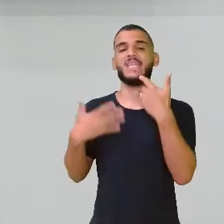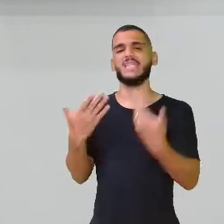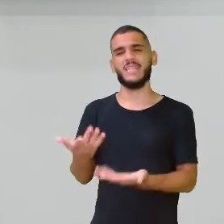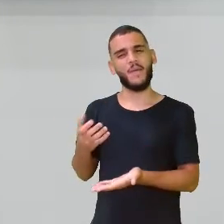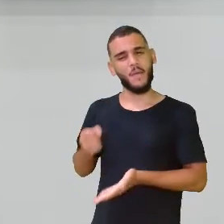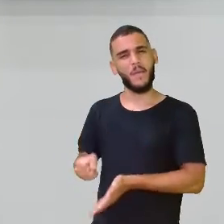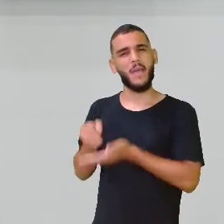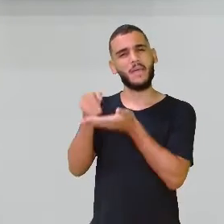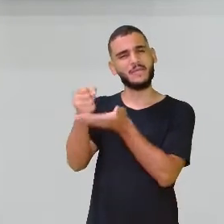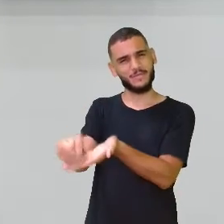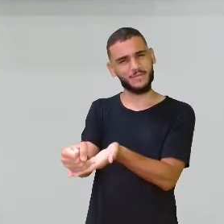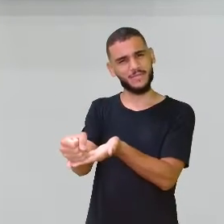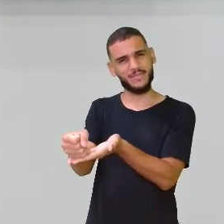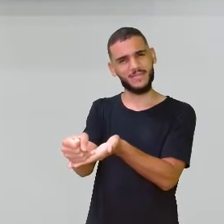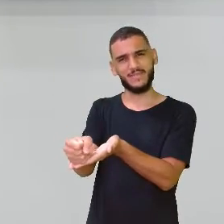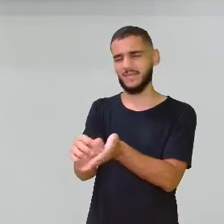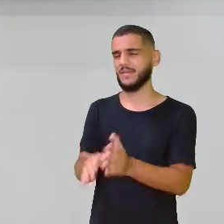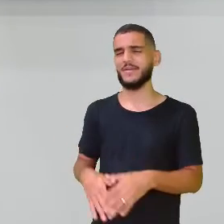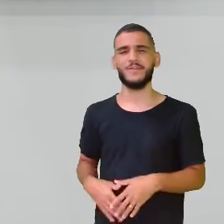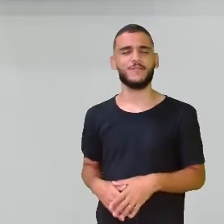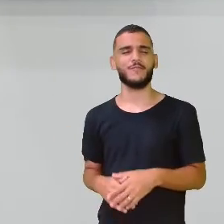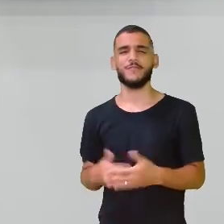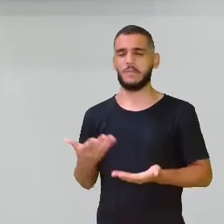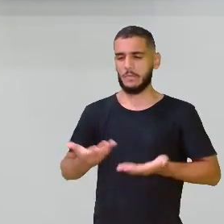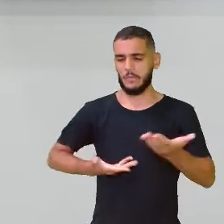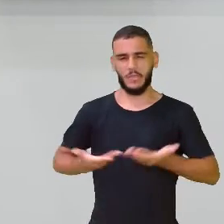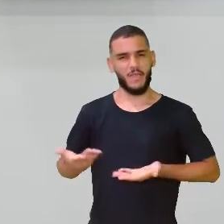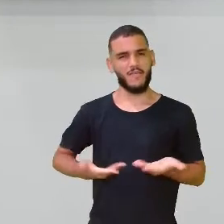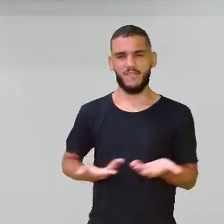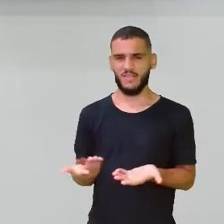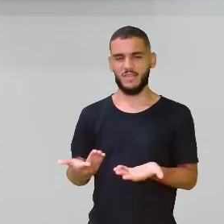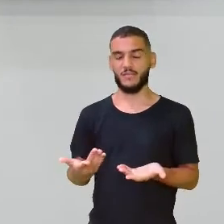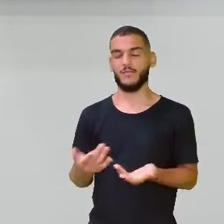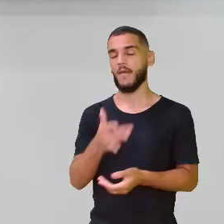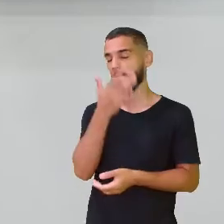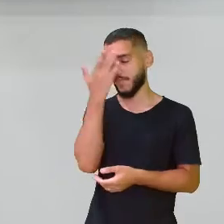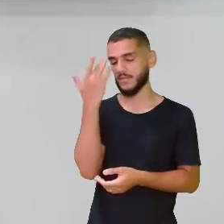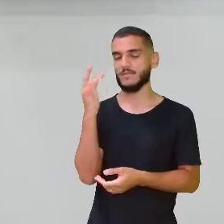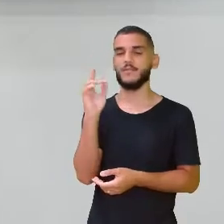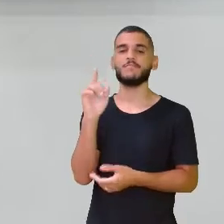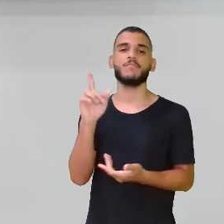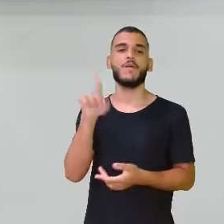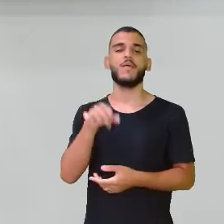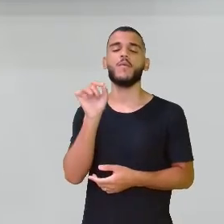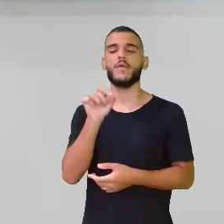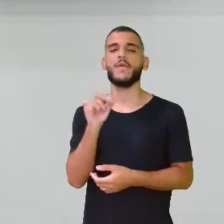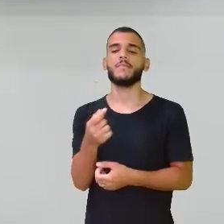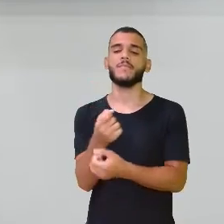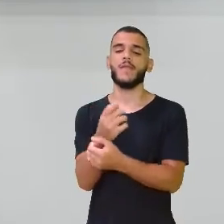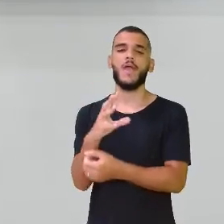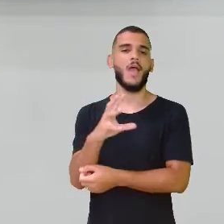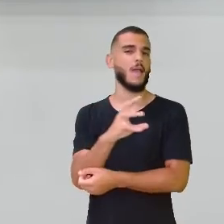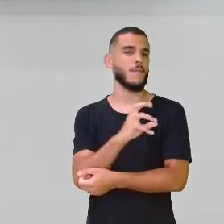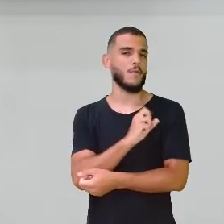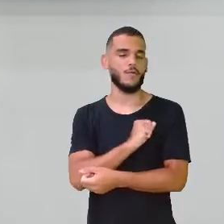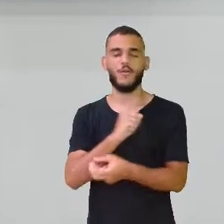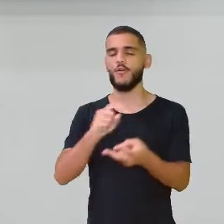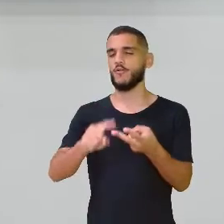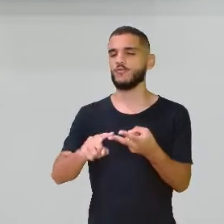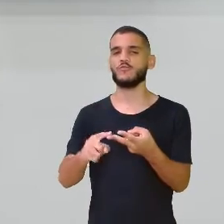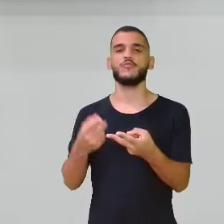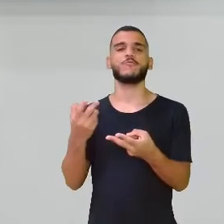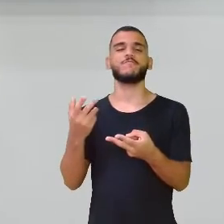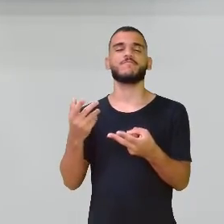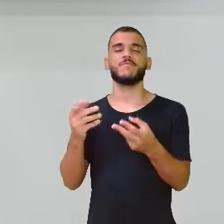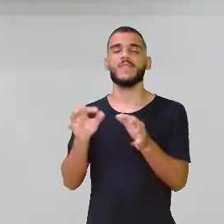favor em sermos amorosos, gentis, cuidadosos com os nossos